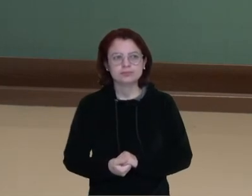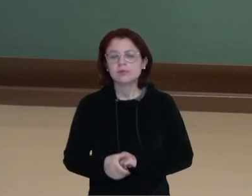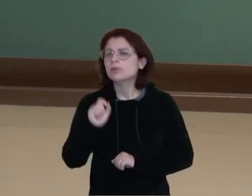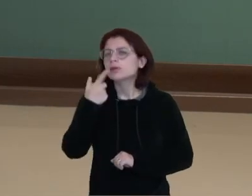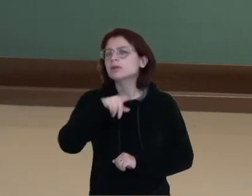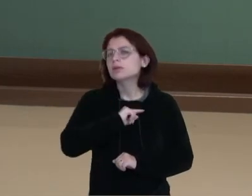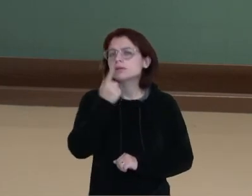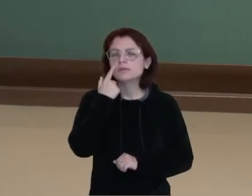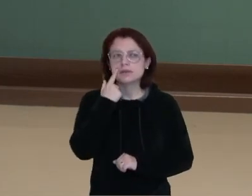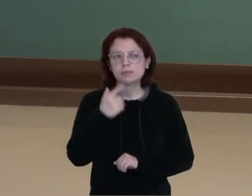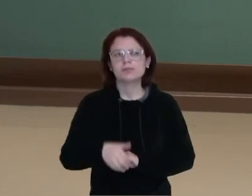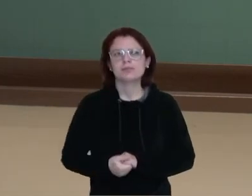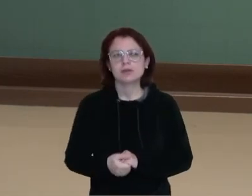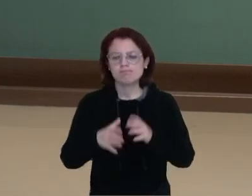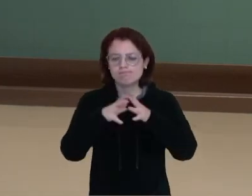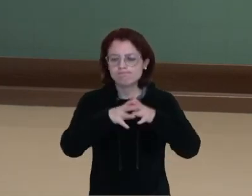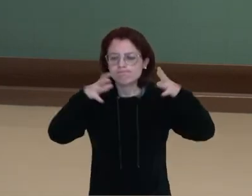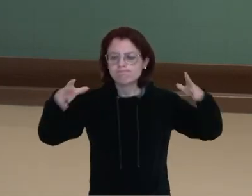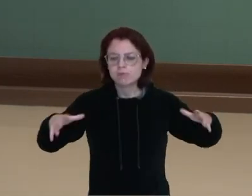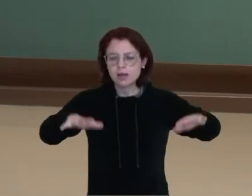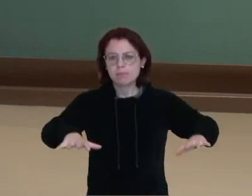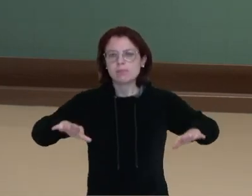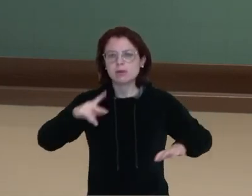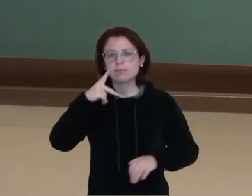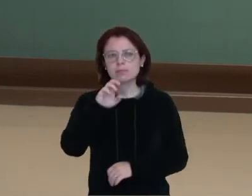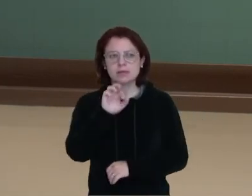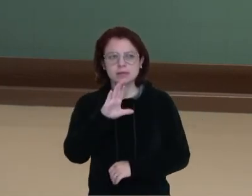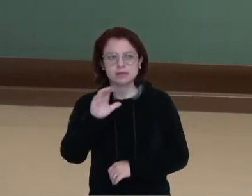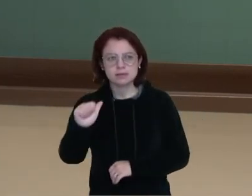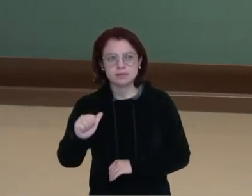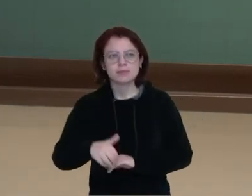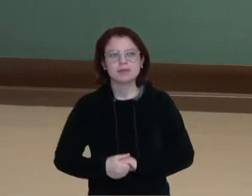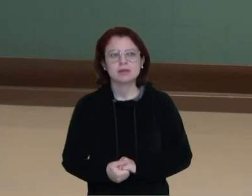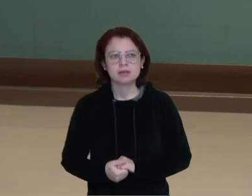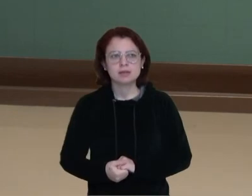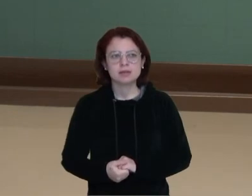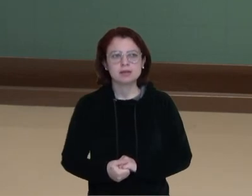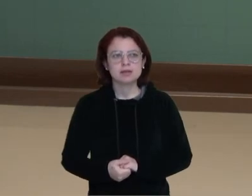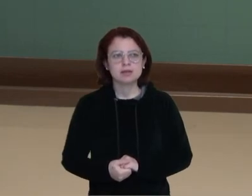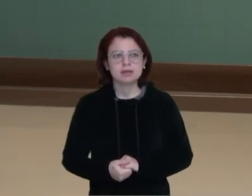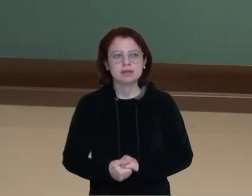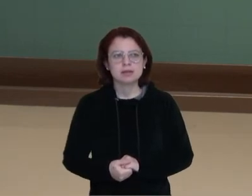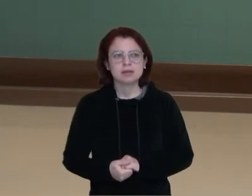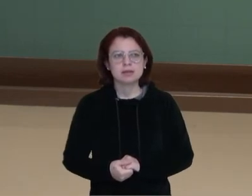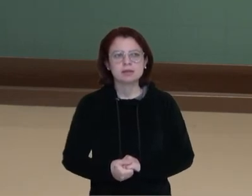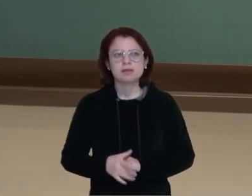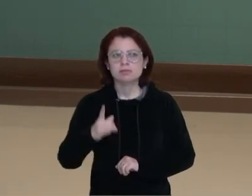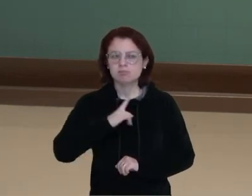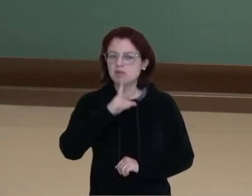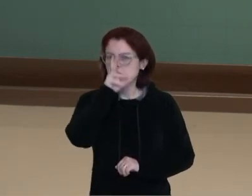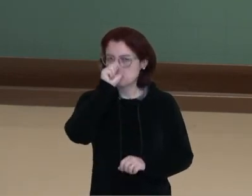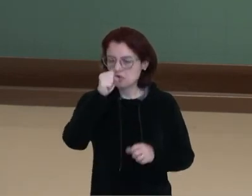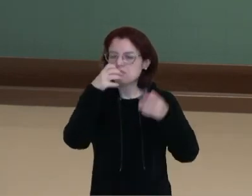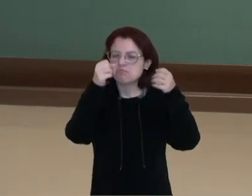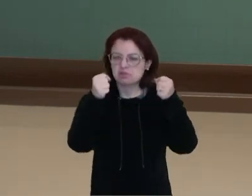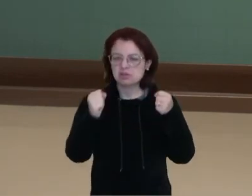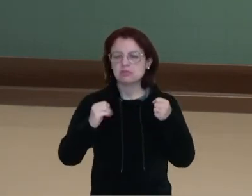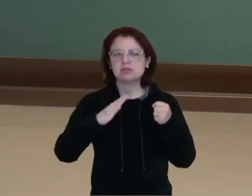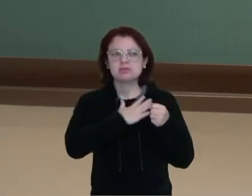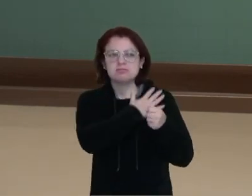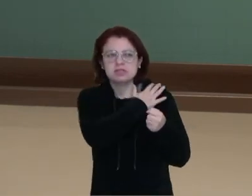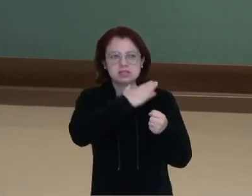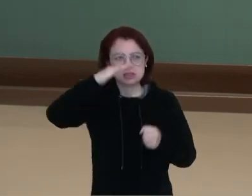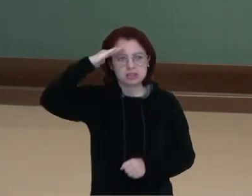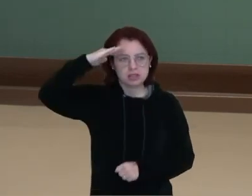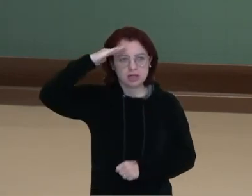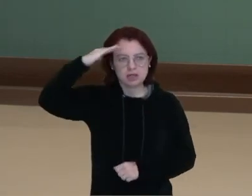Retomada, vimos na aula o processo de expansão do Império Persa na região do Crescente Fértil, Ásia Menor, Mar Egeu. Com um forte e poderoso exército,